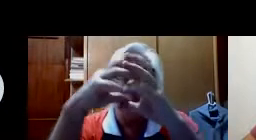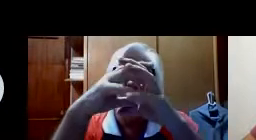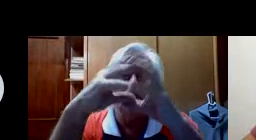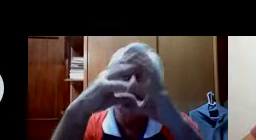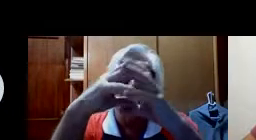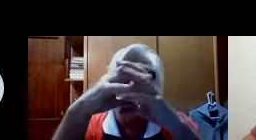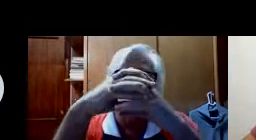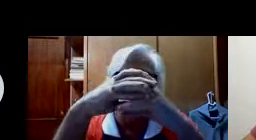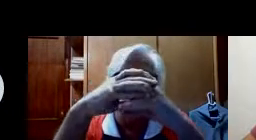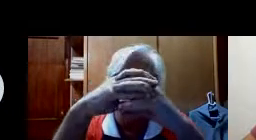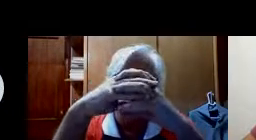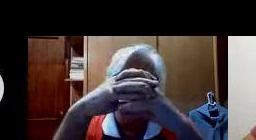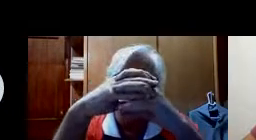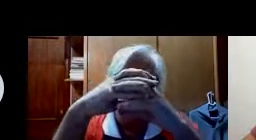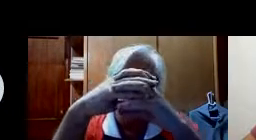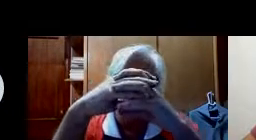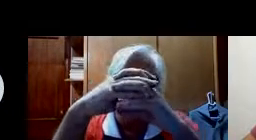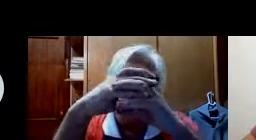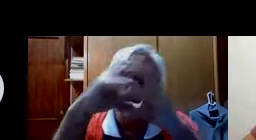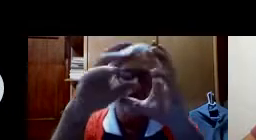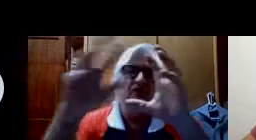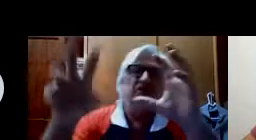tem o núcleo atômico.